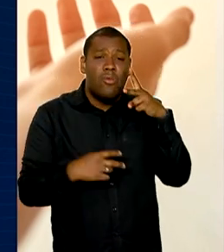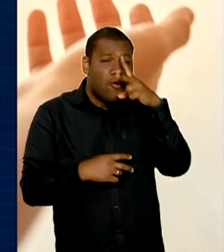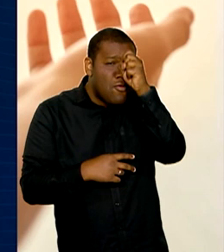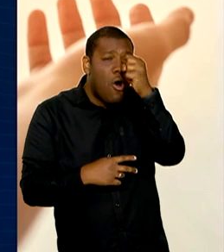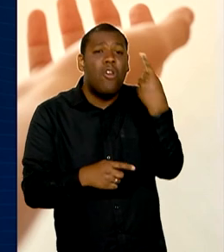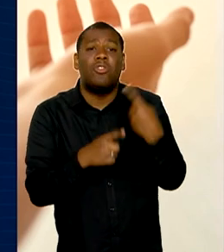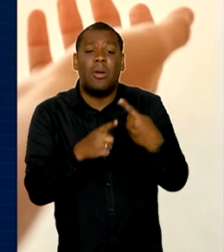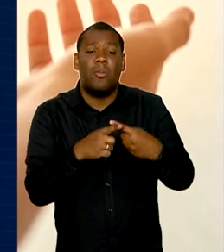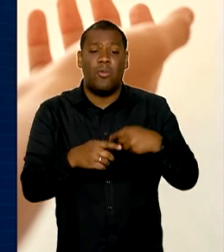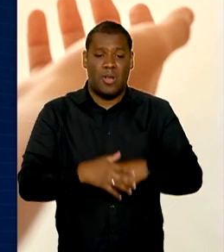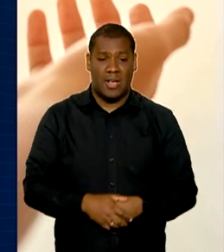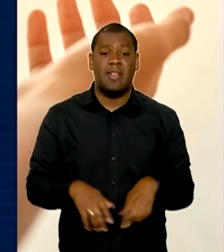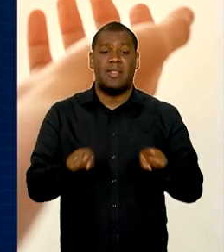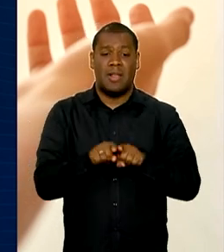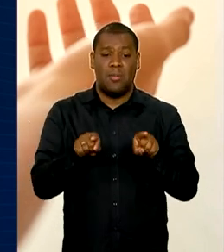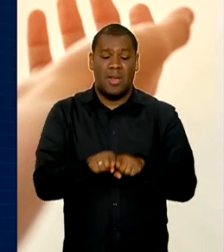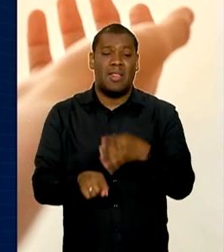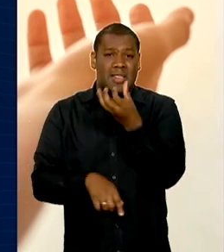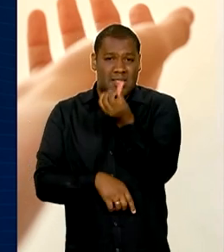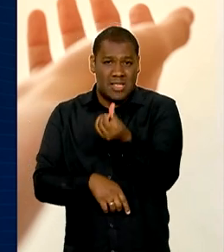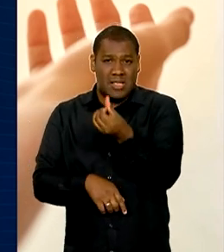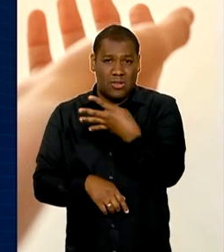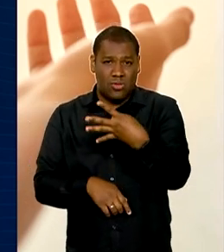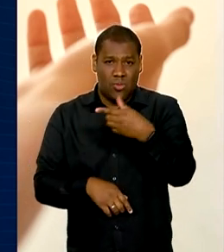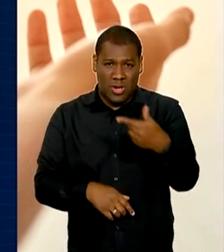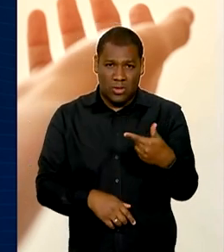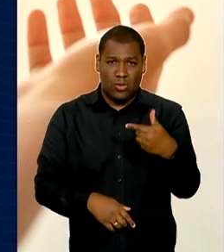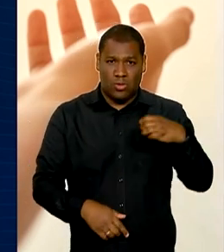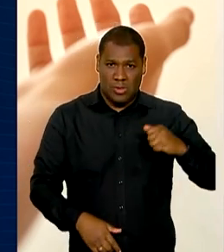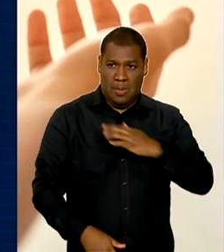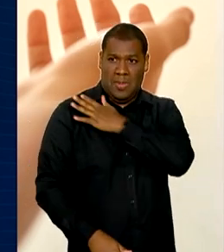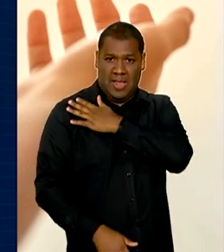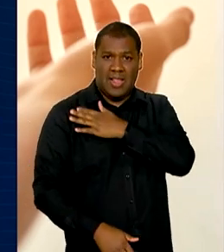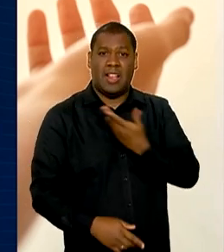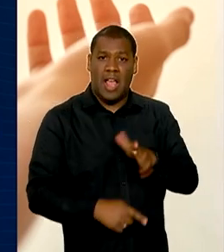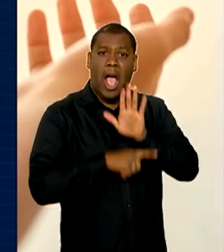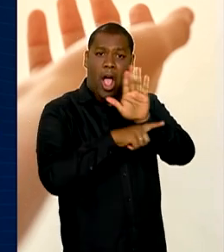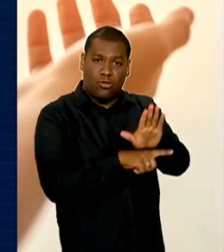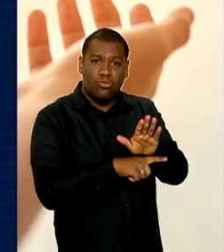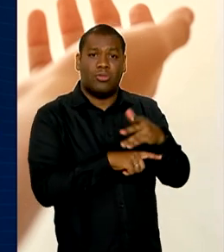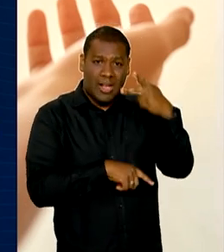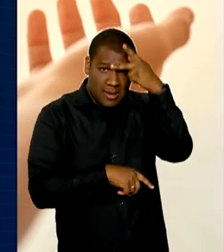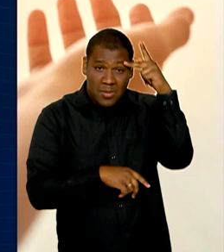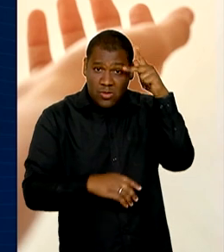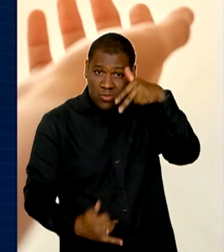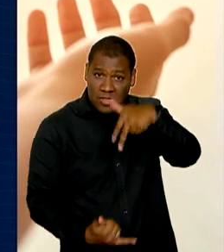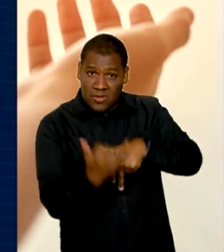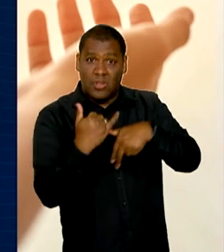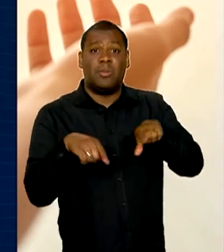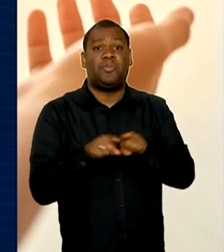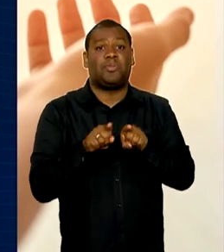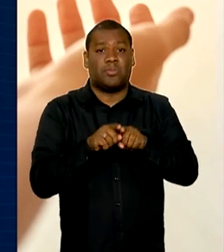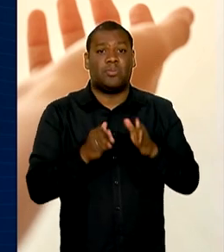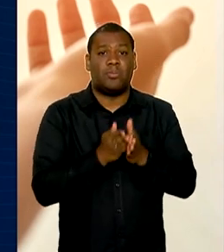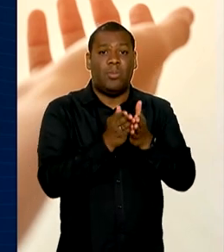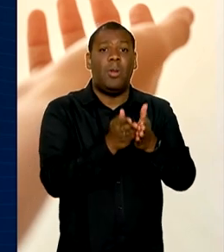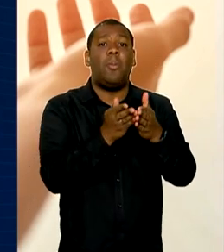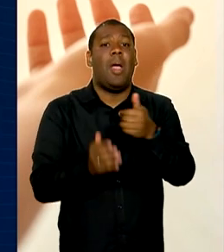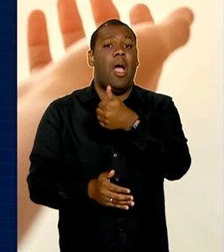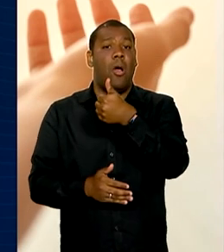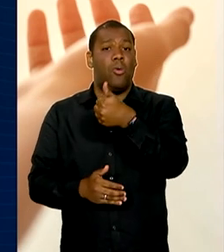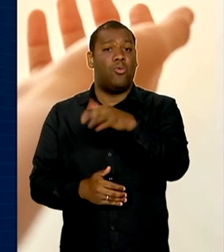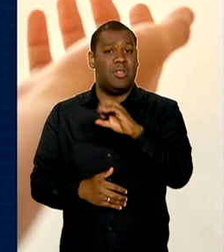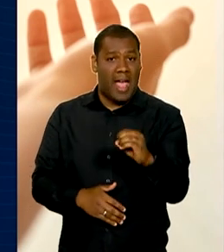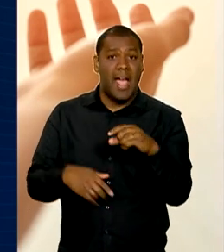600 militares das Forças Armadas no socorro às vítimas, além do envio de 10 embarcações e de 8